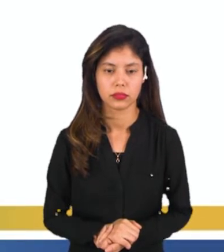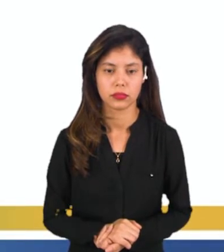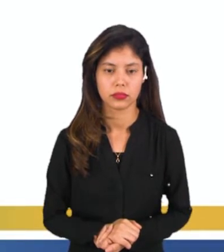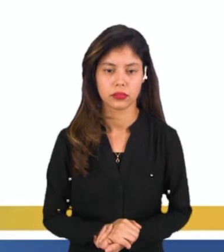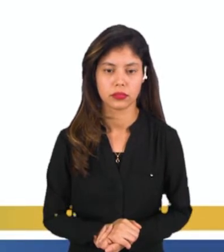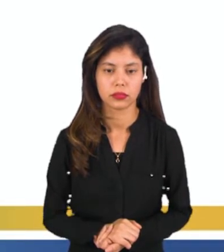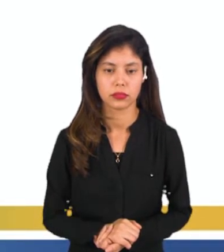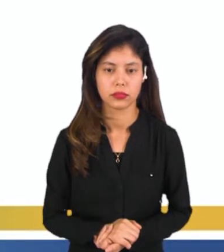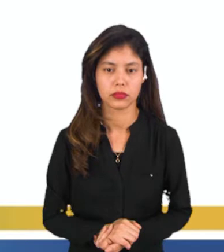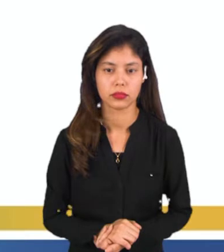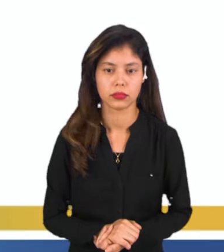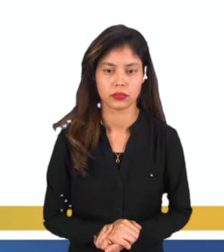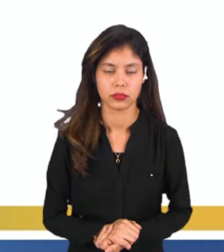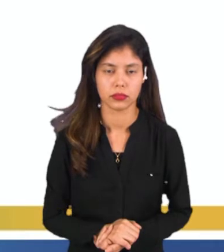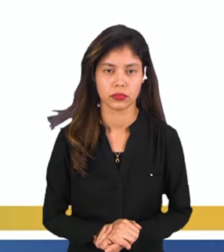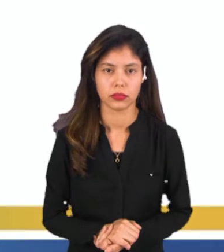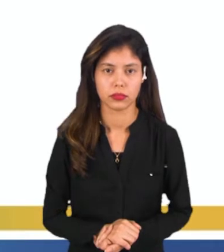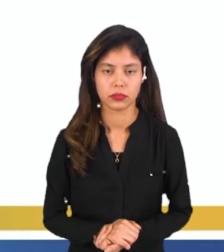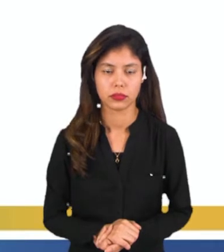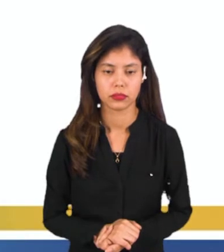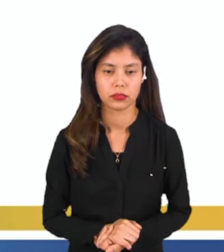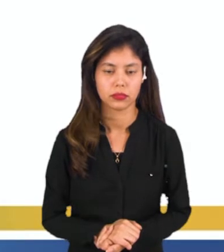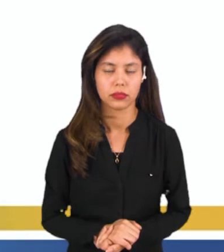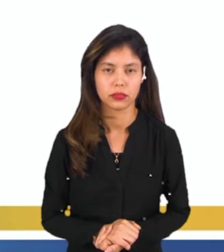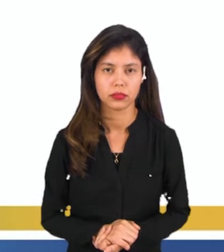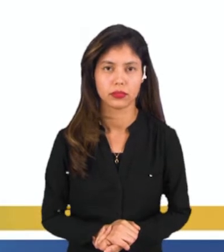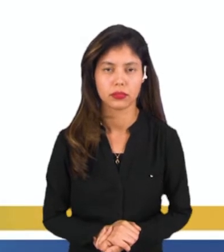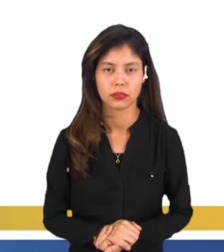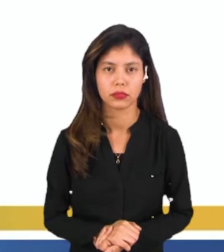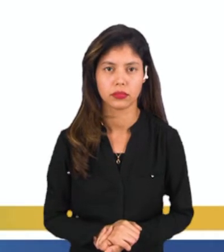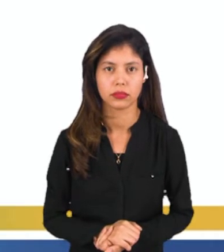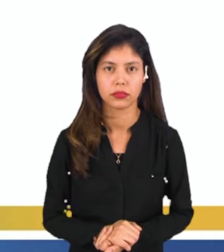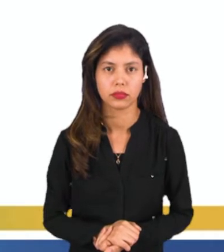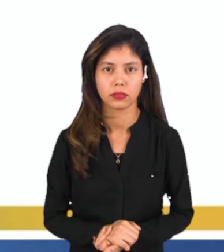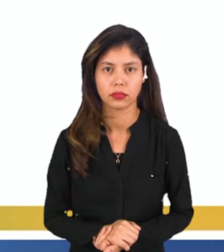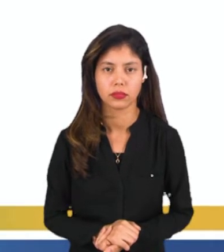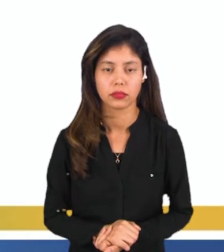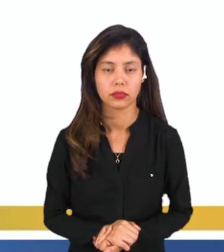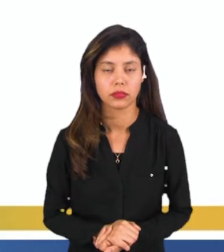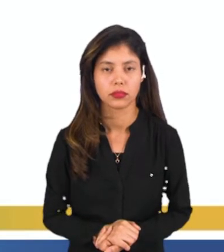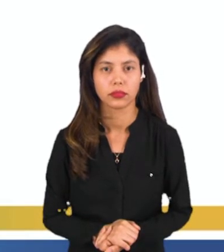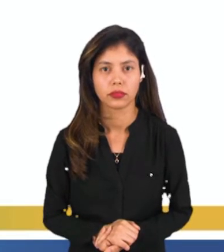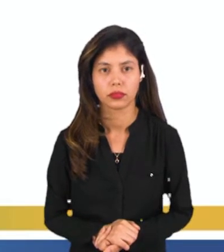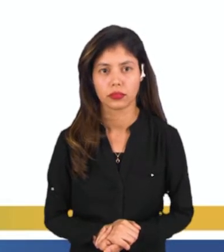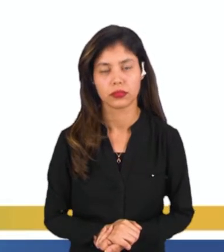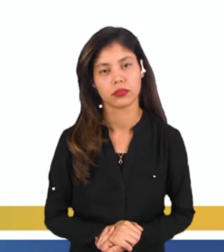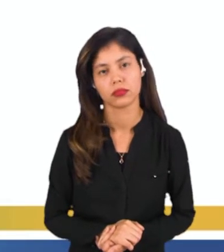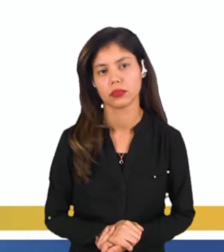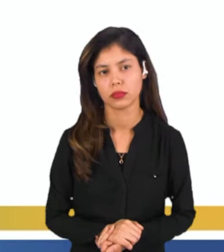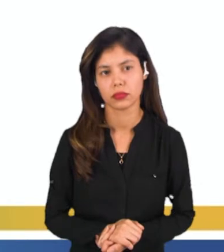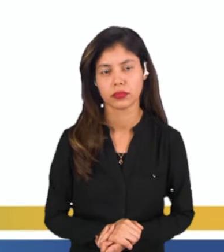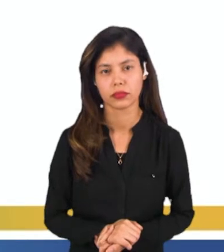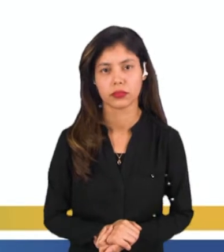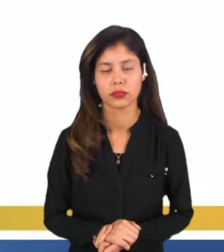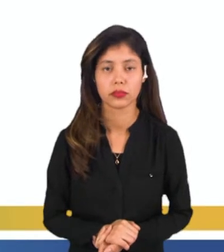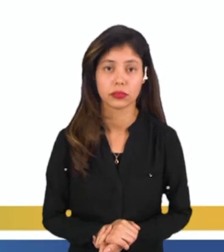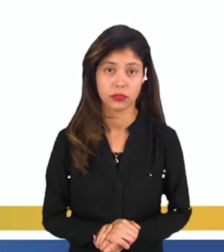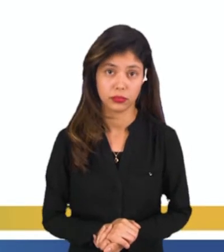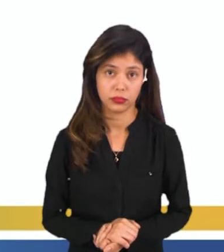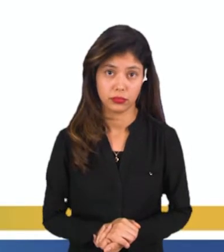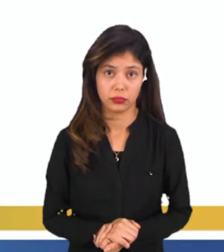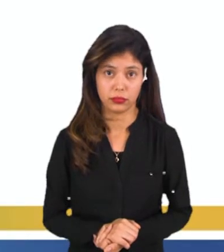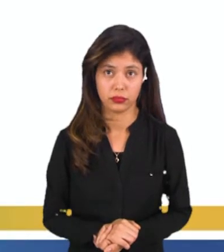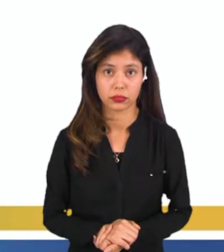Novela Santiago Nascimento em 1926. É uma novela em prosa. Residência em La